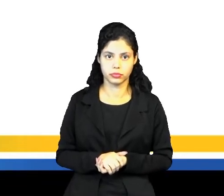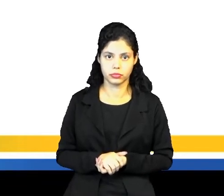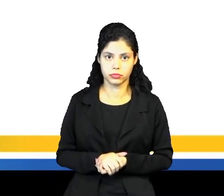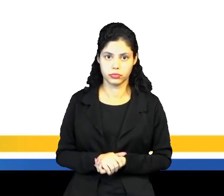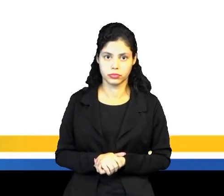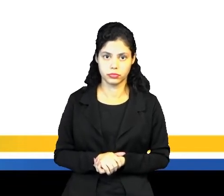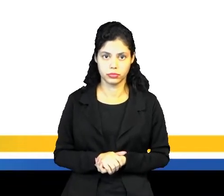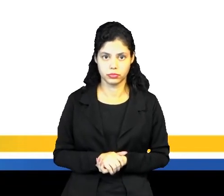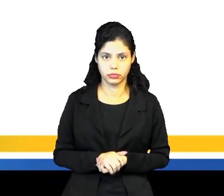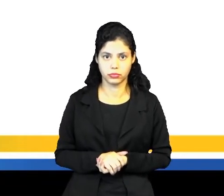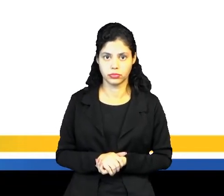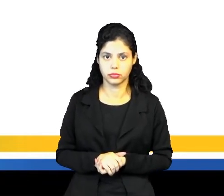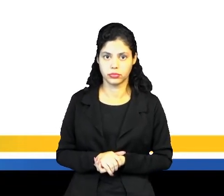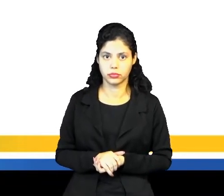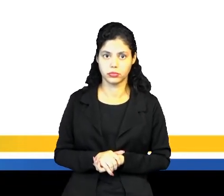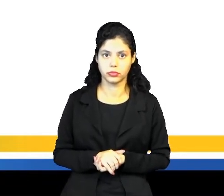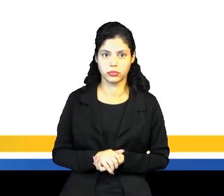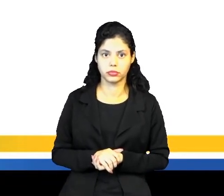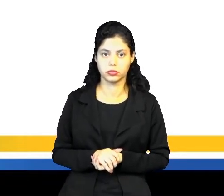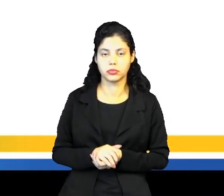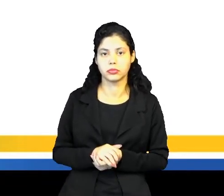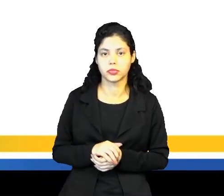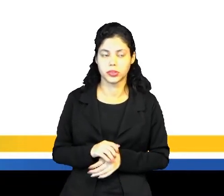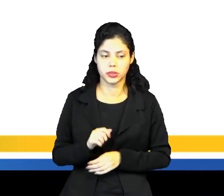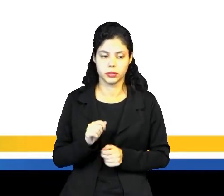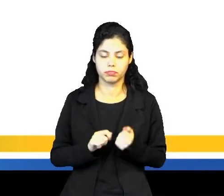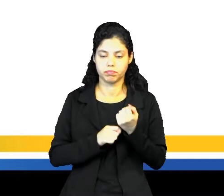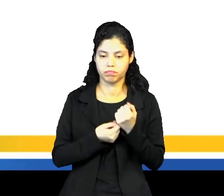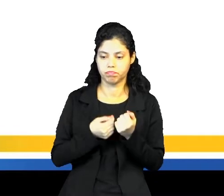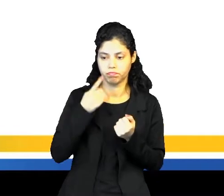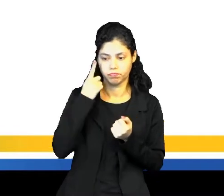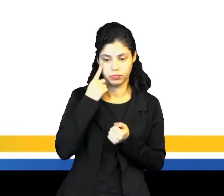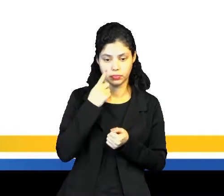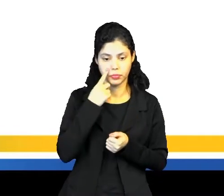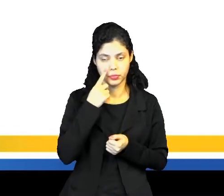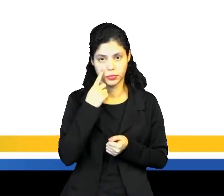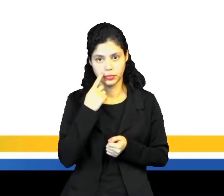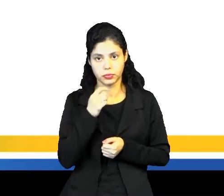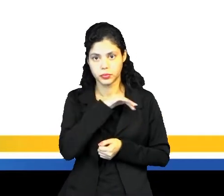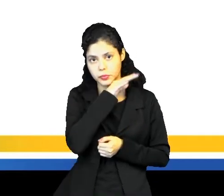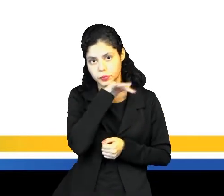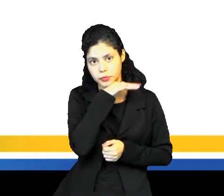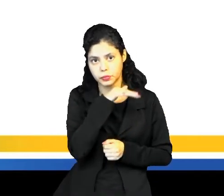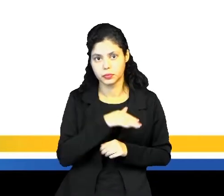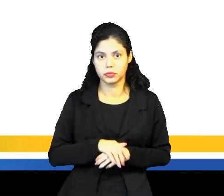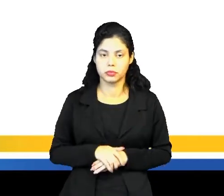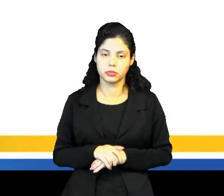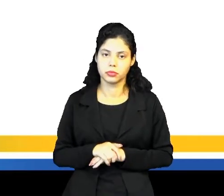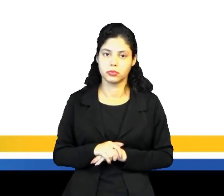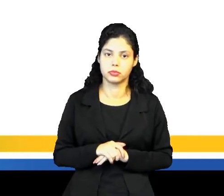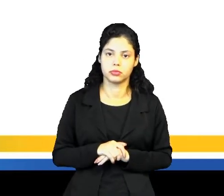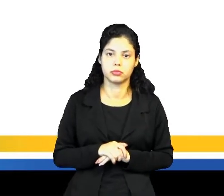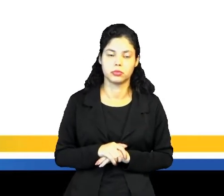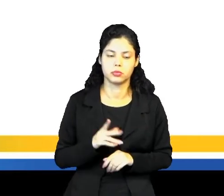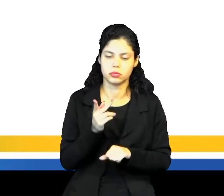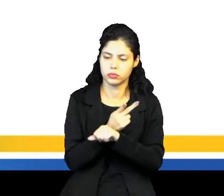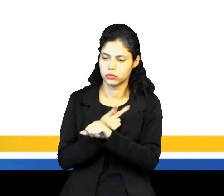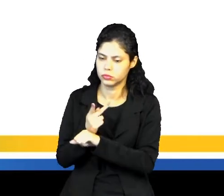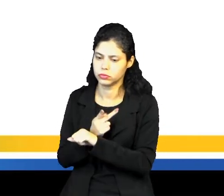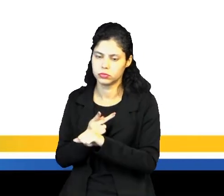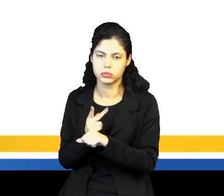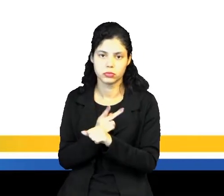Então, que ele coloca-se também como discreto entre os animais, né? Uma pessoa discreta entre os animais, ou seja, ele não